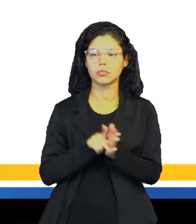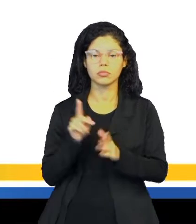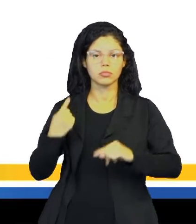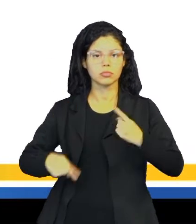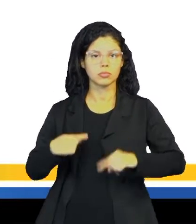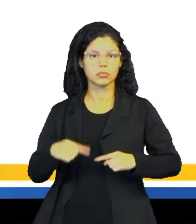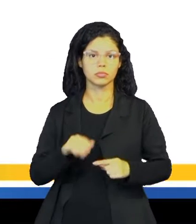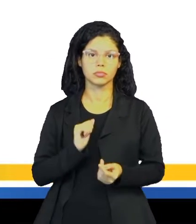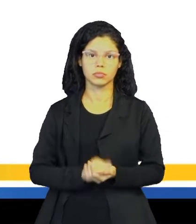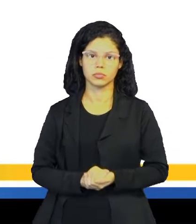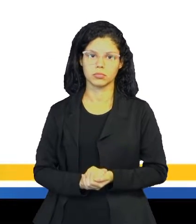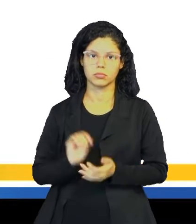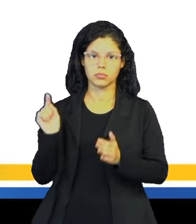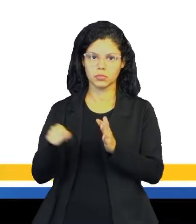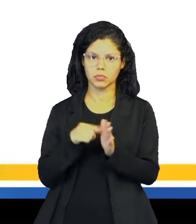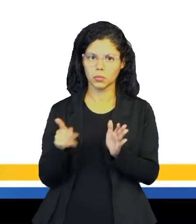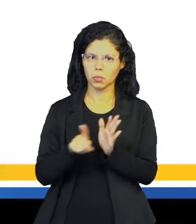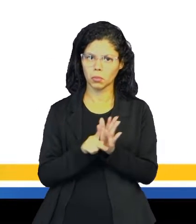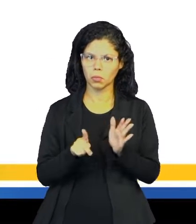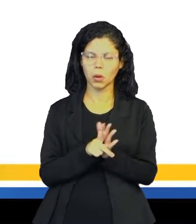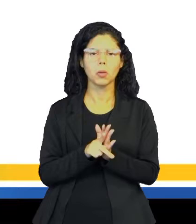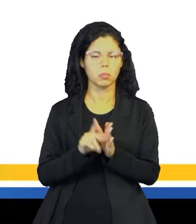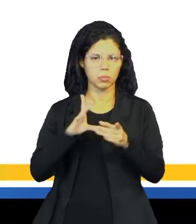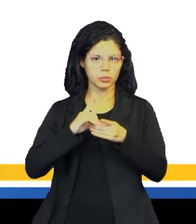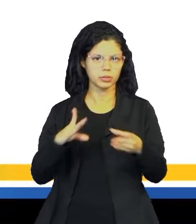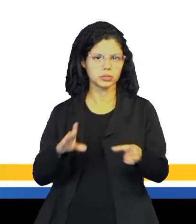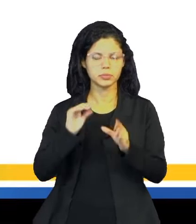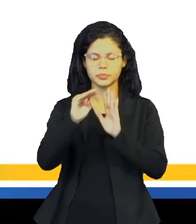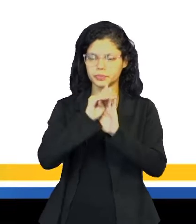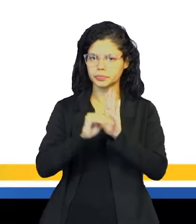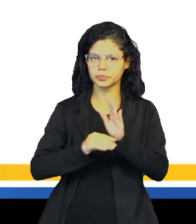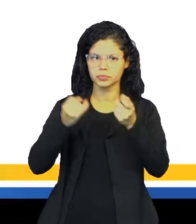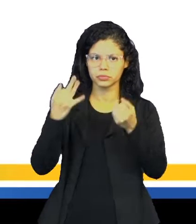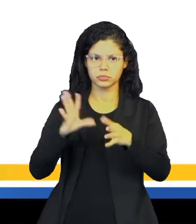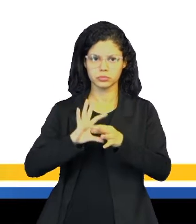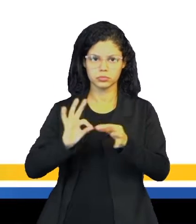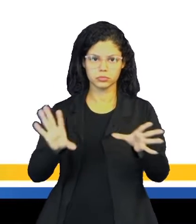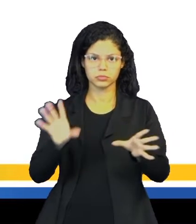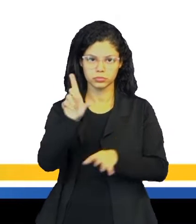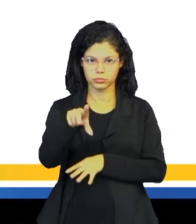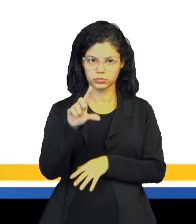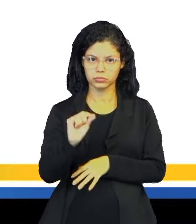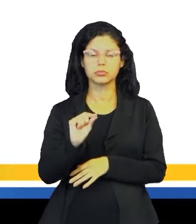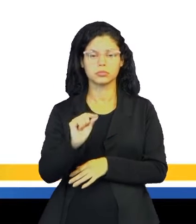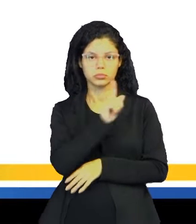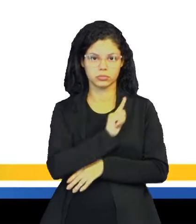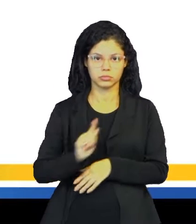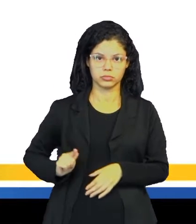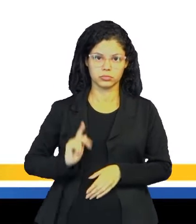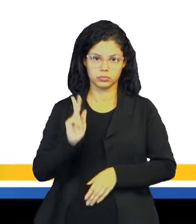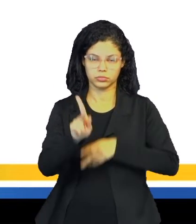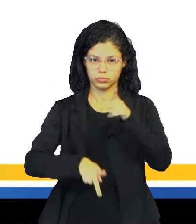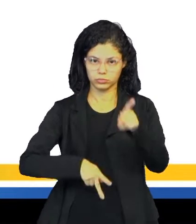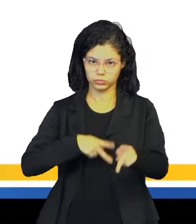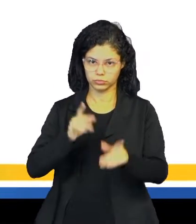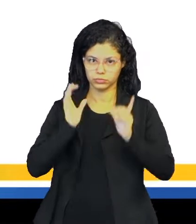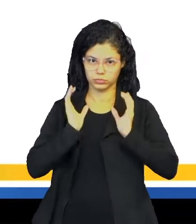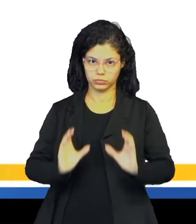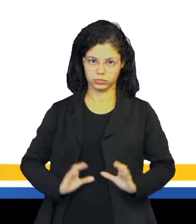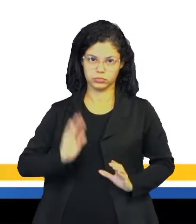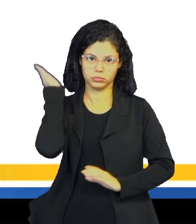participação política. Um dos aspectos que define a democracia é a livre escolha de governantes pelos cidadãos através de